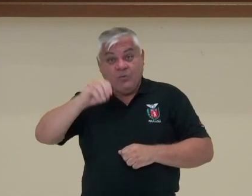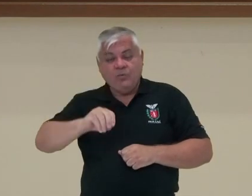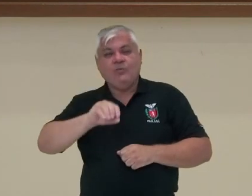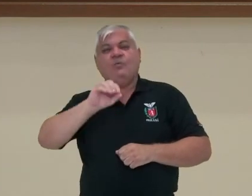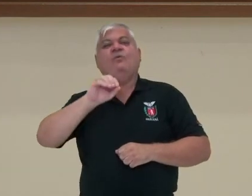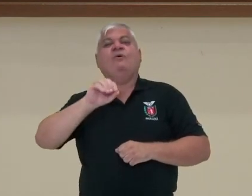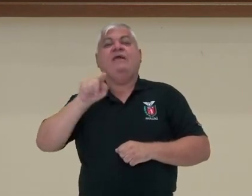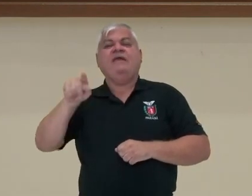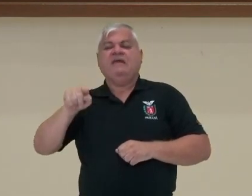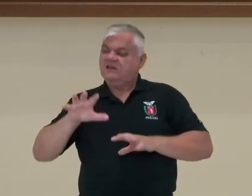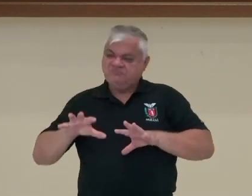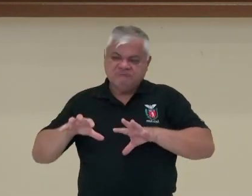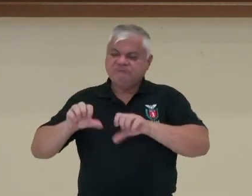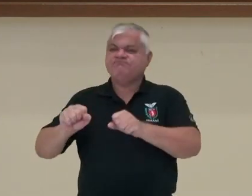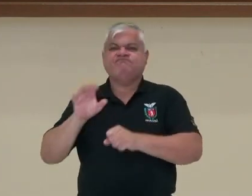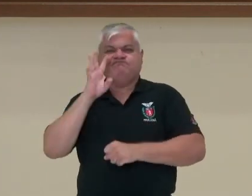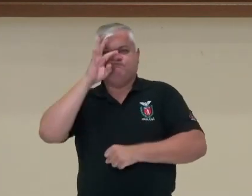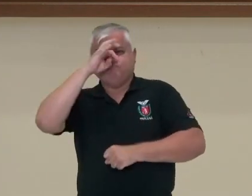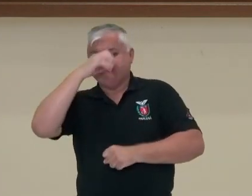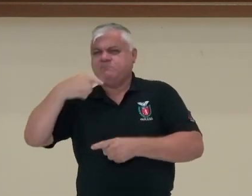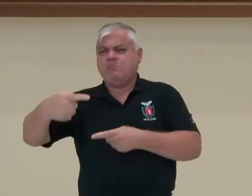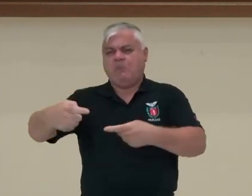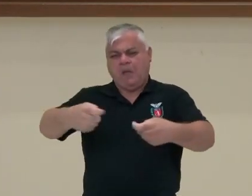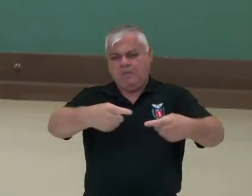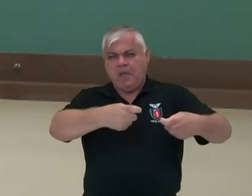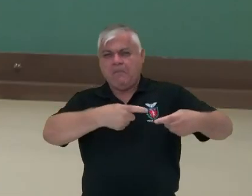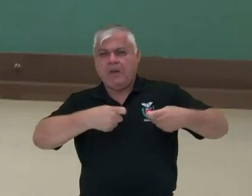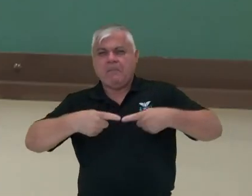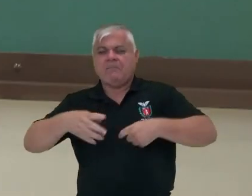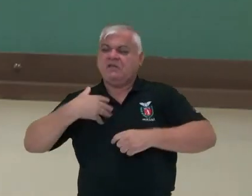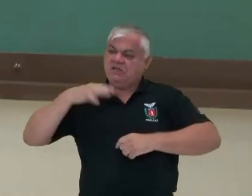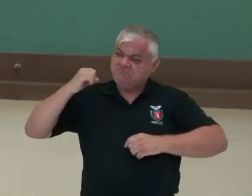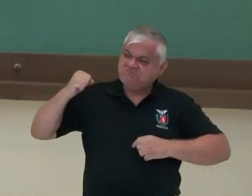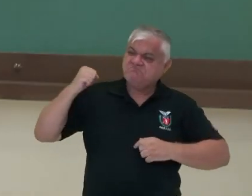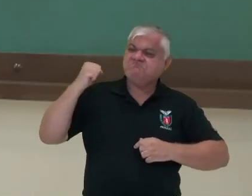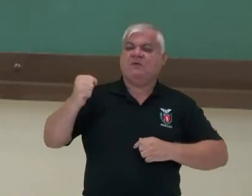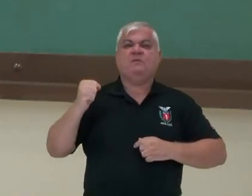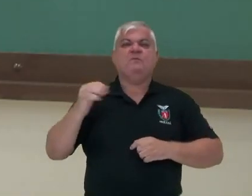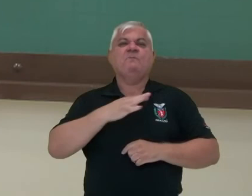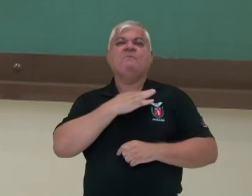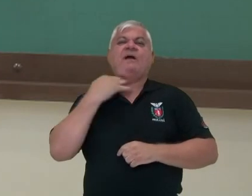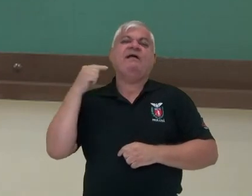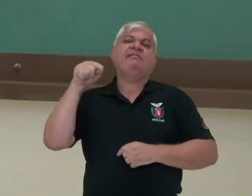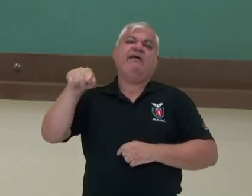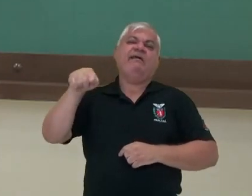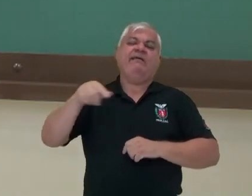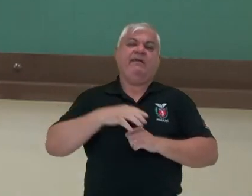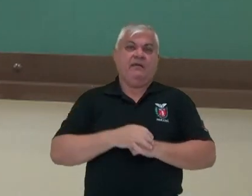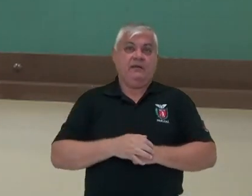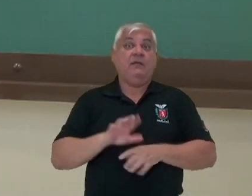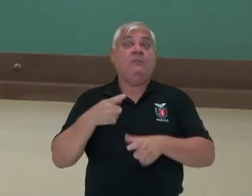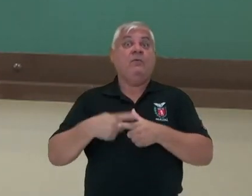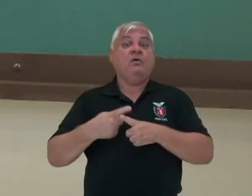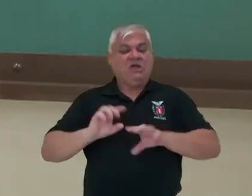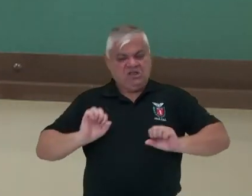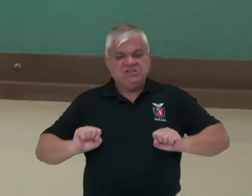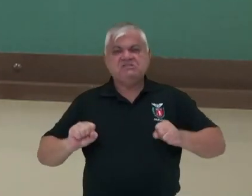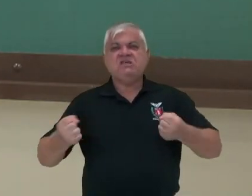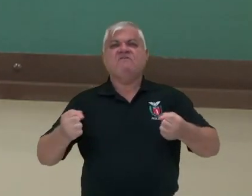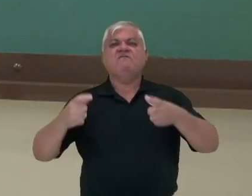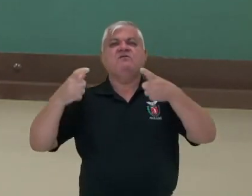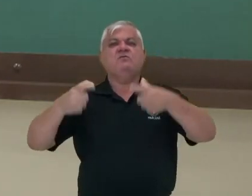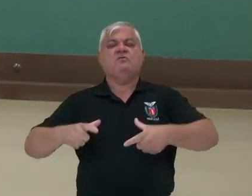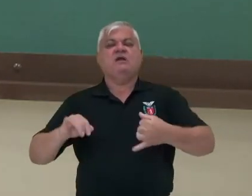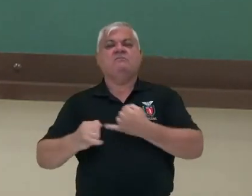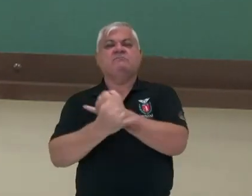né? E aí o Túpac Amaru, inclusive, vai morrer de forma assim, entre aspas, né, exemplar para os espanhóis, né, para que